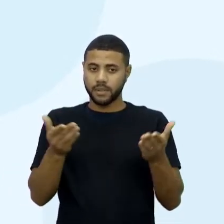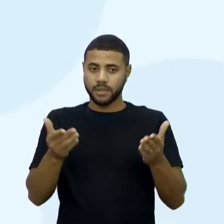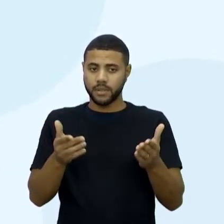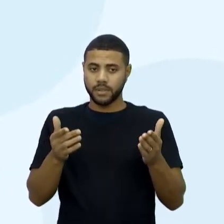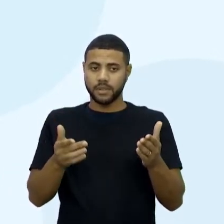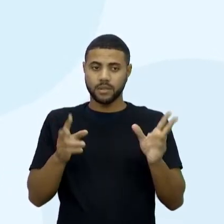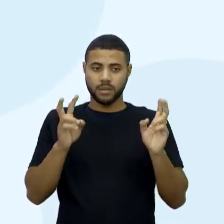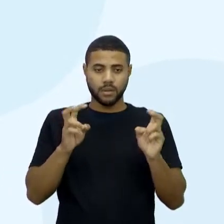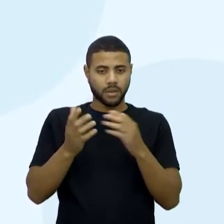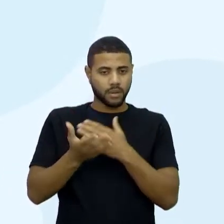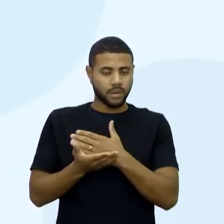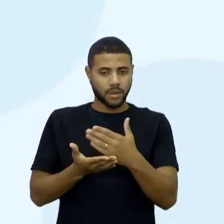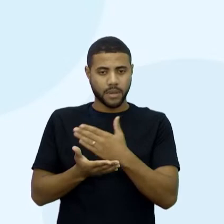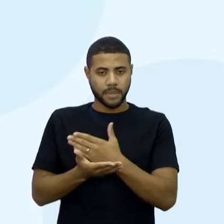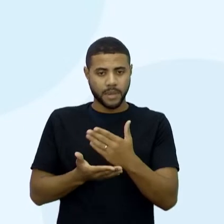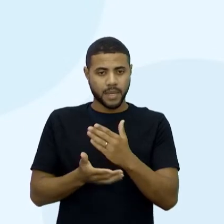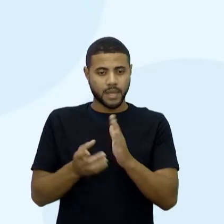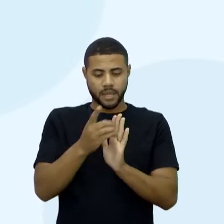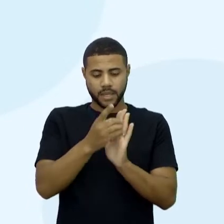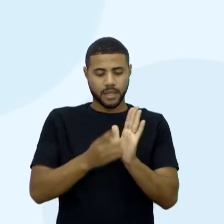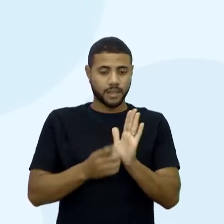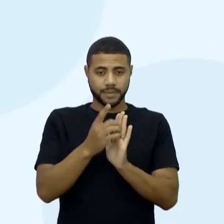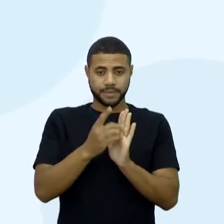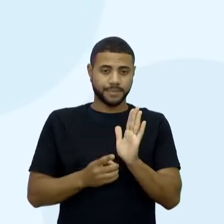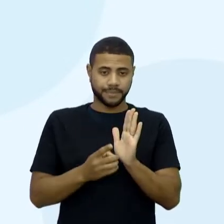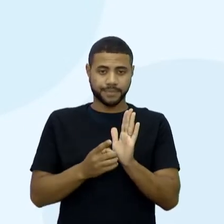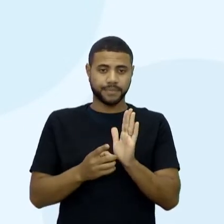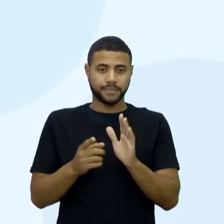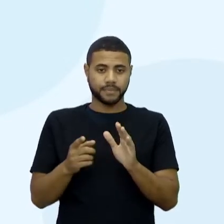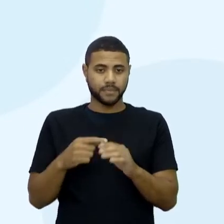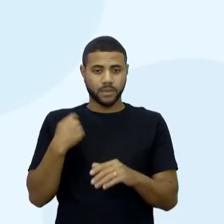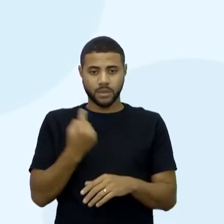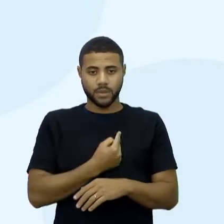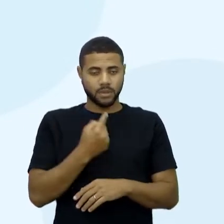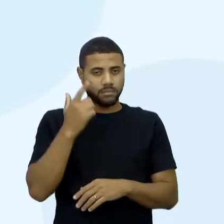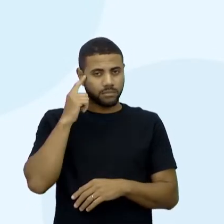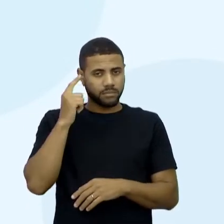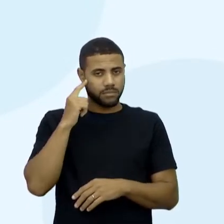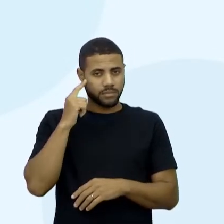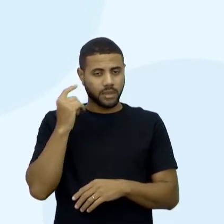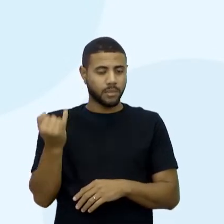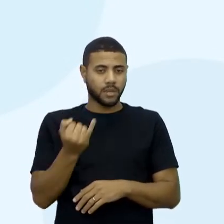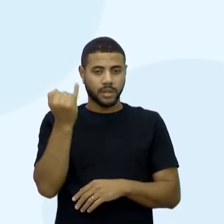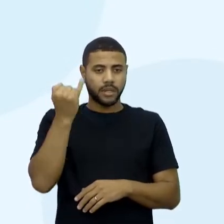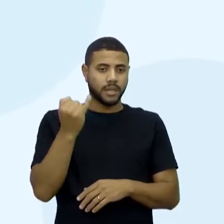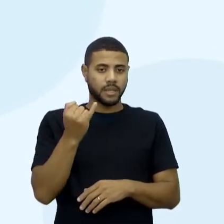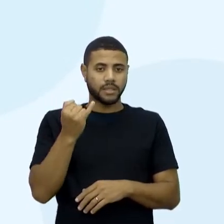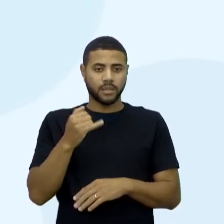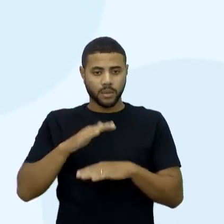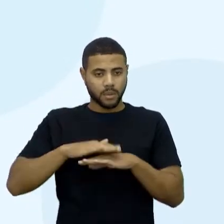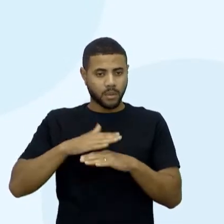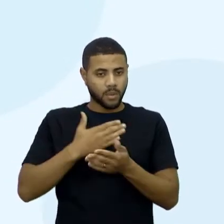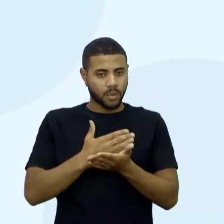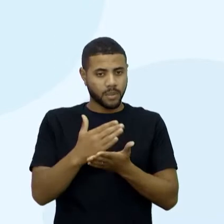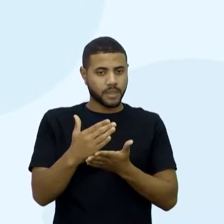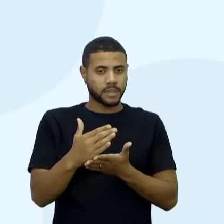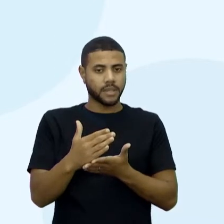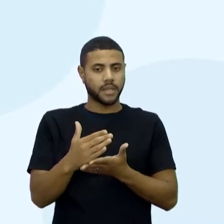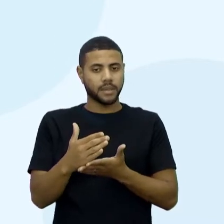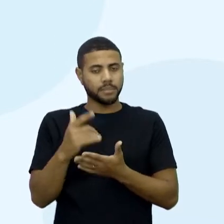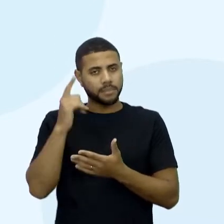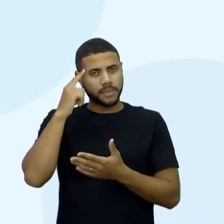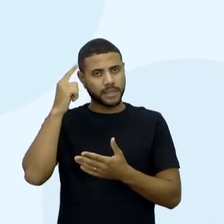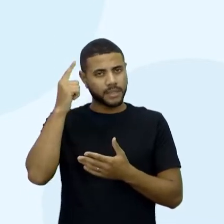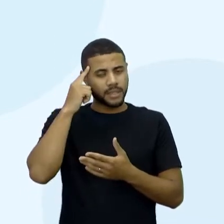o comecinho dessa declaração, e ela traz para a gente alguns elementos importantes para a gente começar a refletir